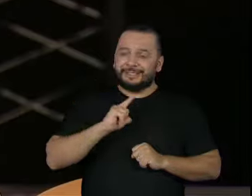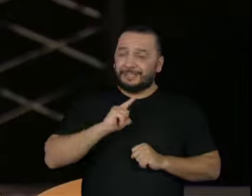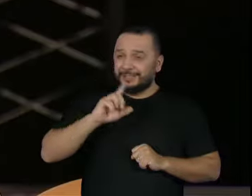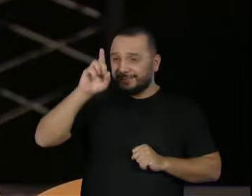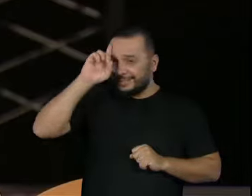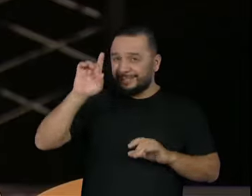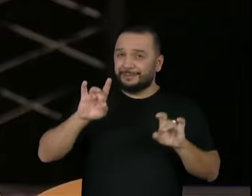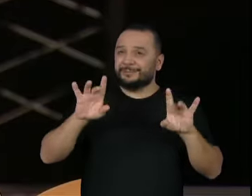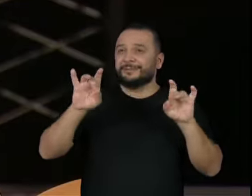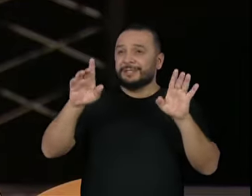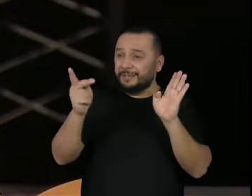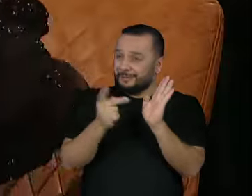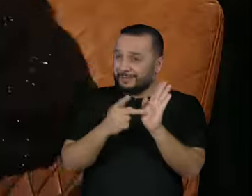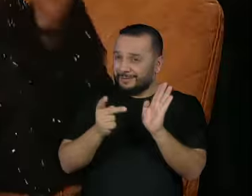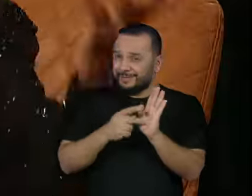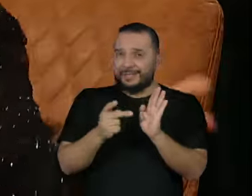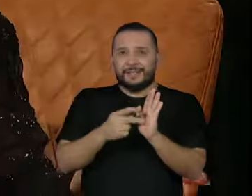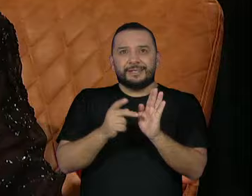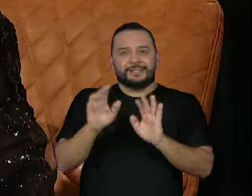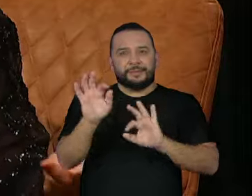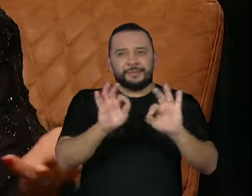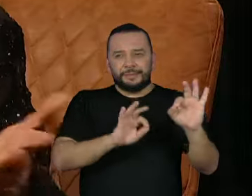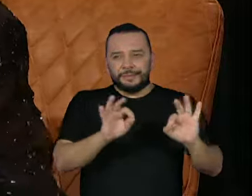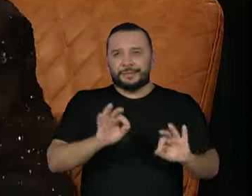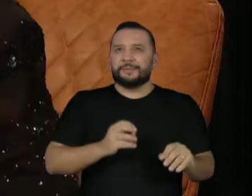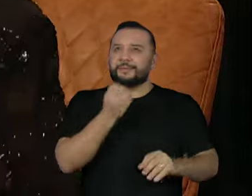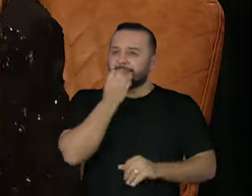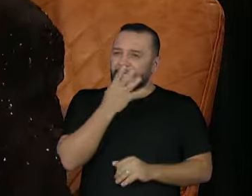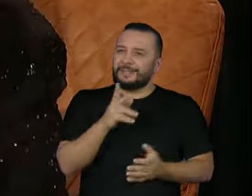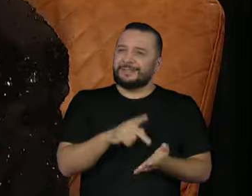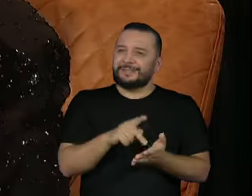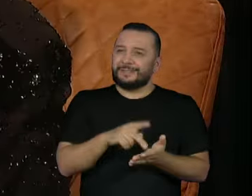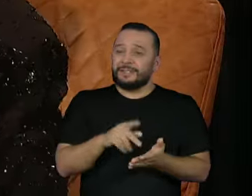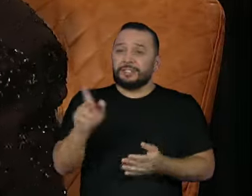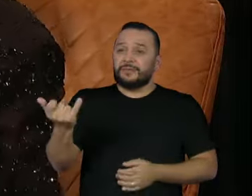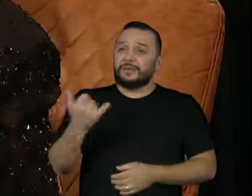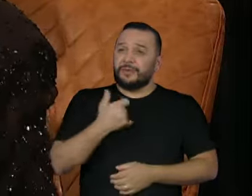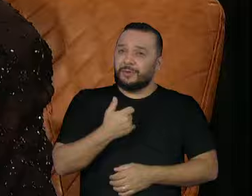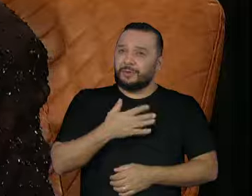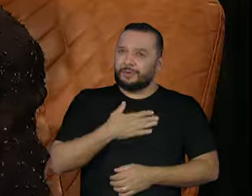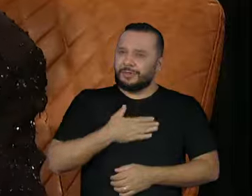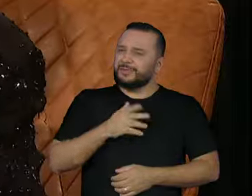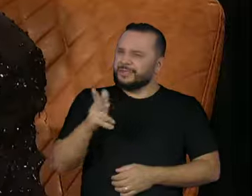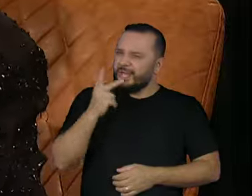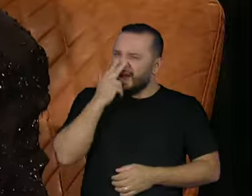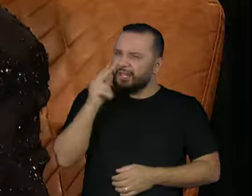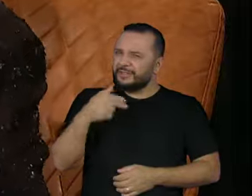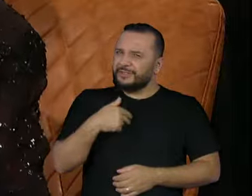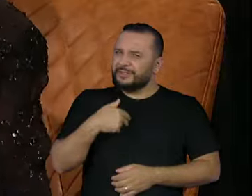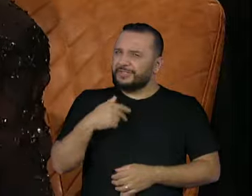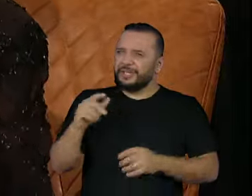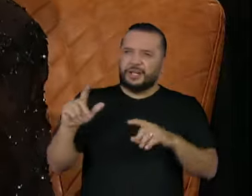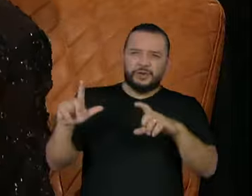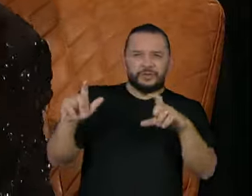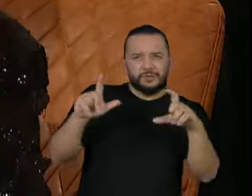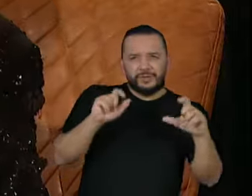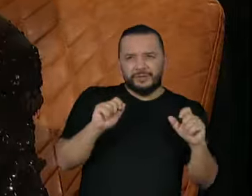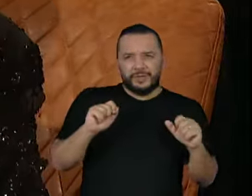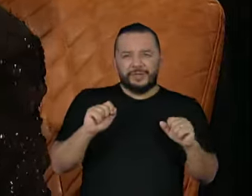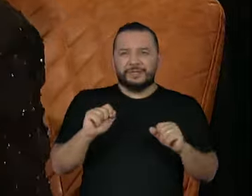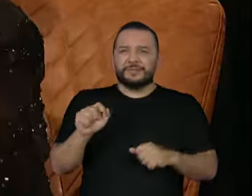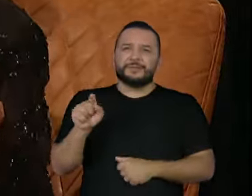estúdio e muito bem produzidos, né? E um dia ele falou, você acha que vai fotografar, você vai ficar